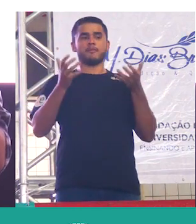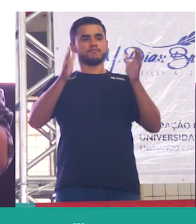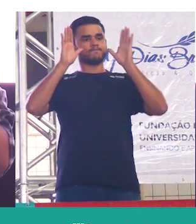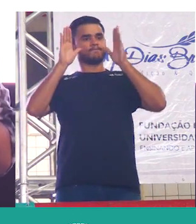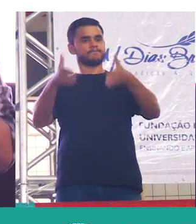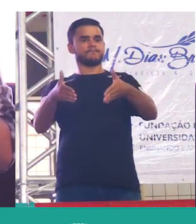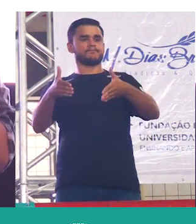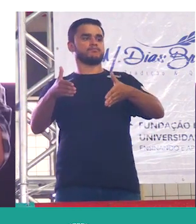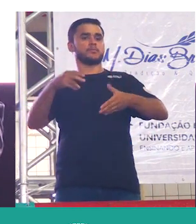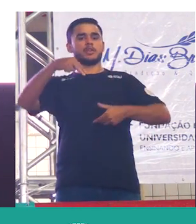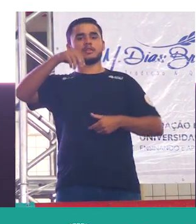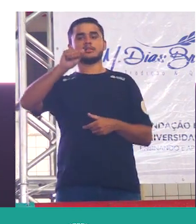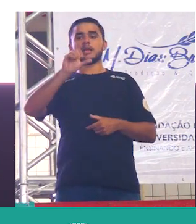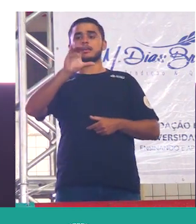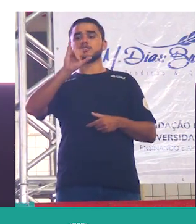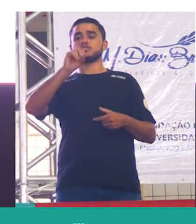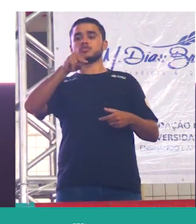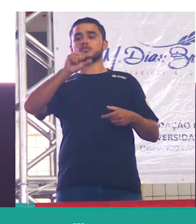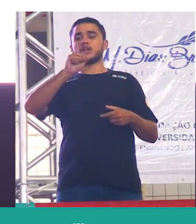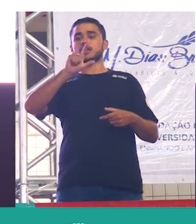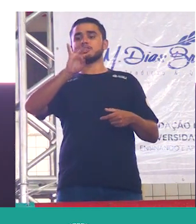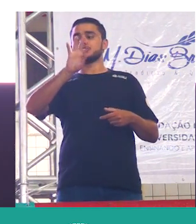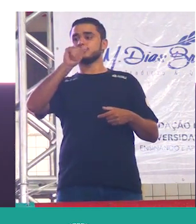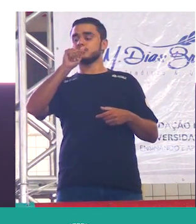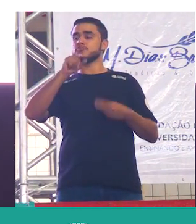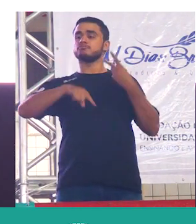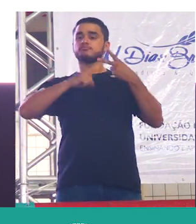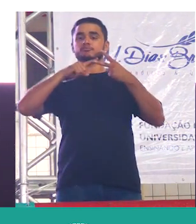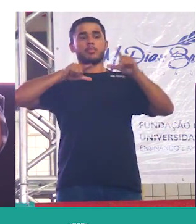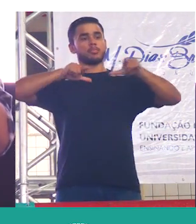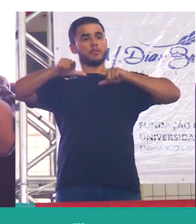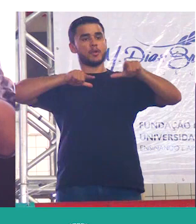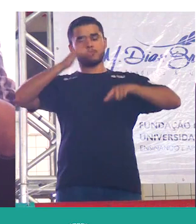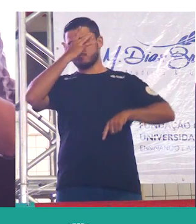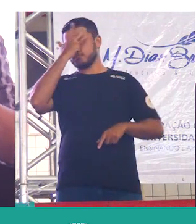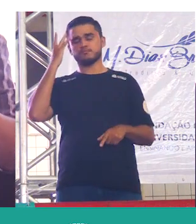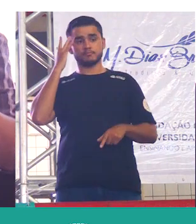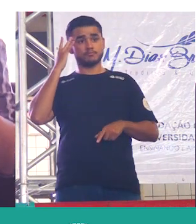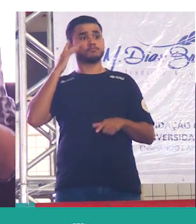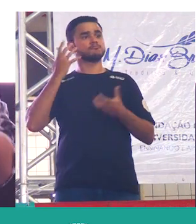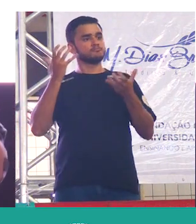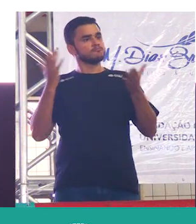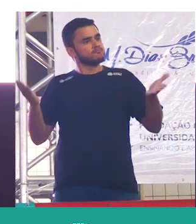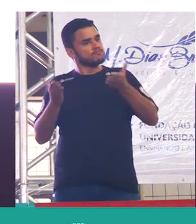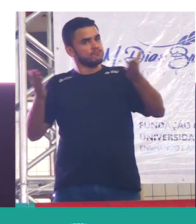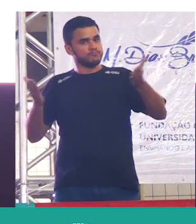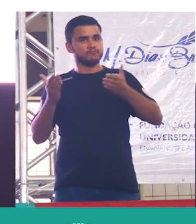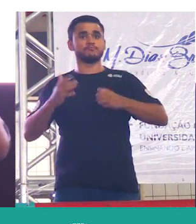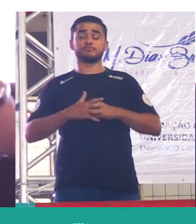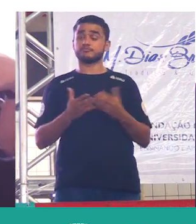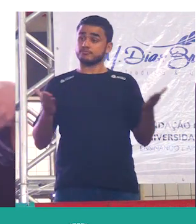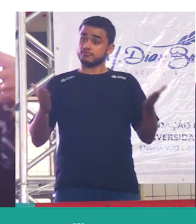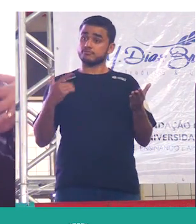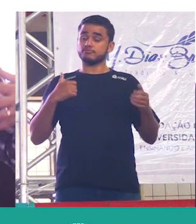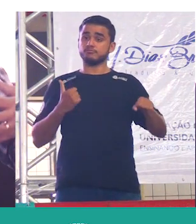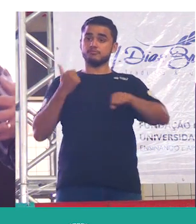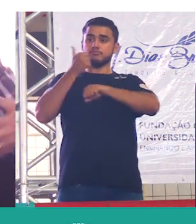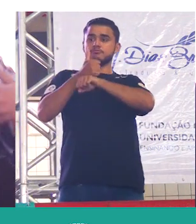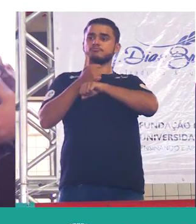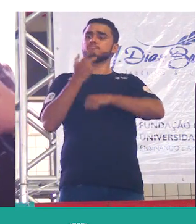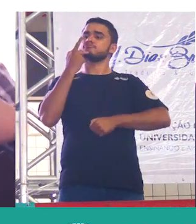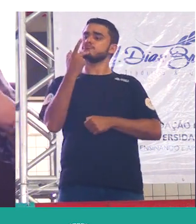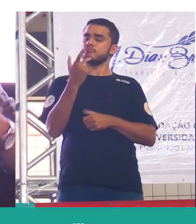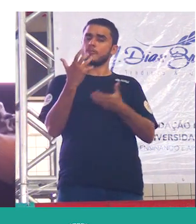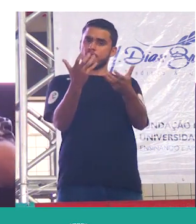nacionalista e trabalhista. O Vargas vem com a vontade muito grande agora de